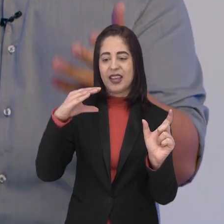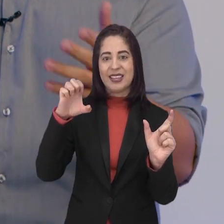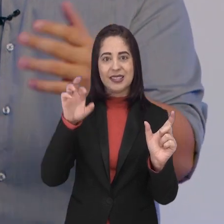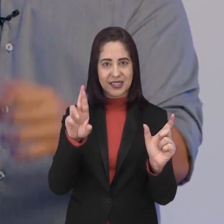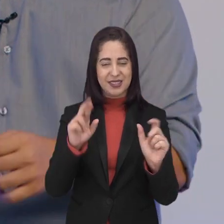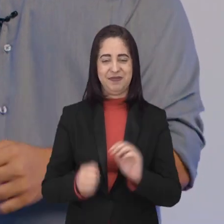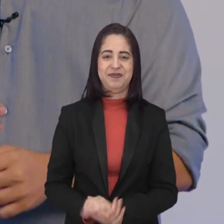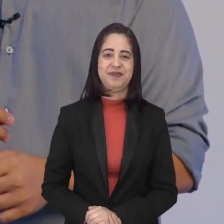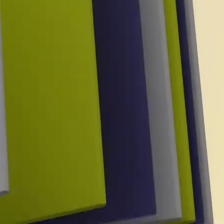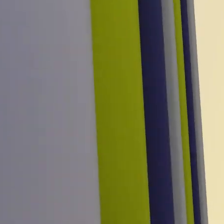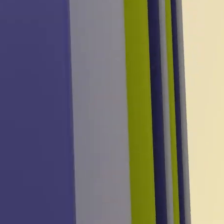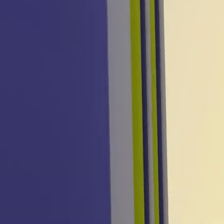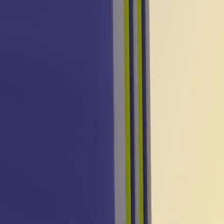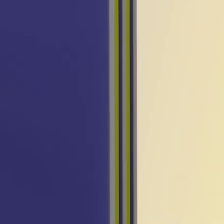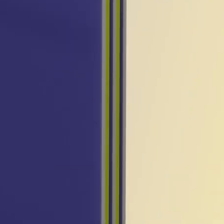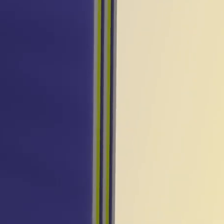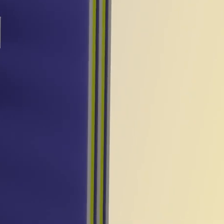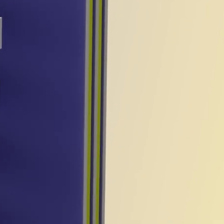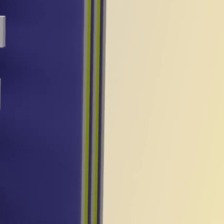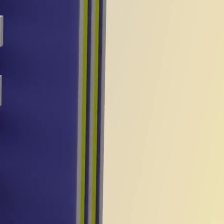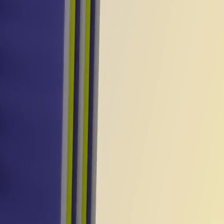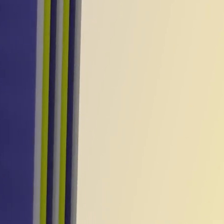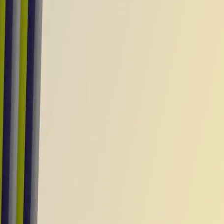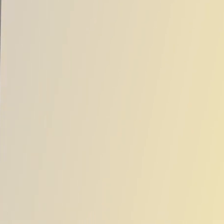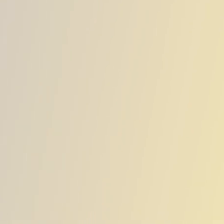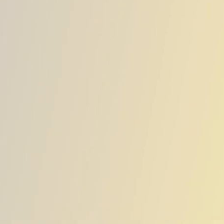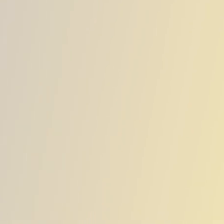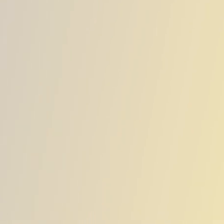palavra parecer.